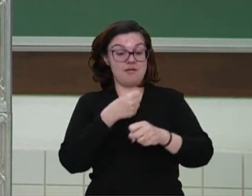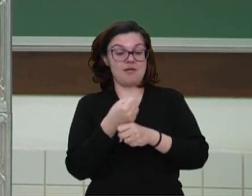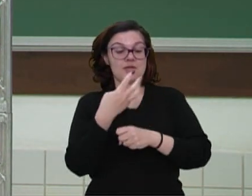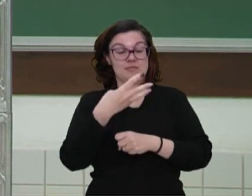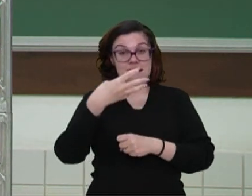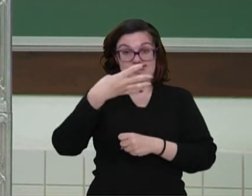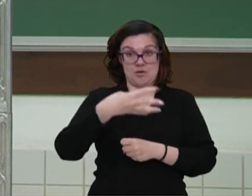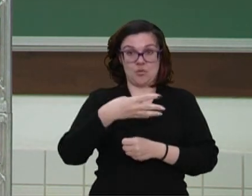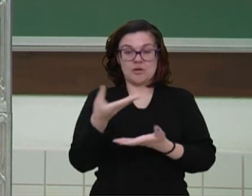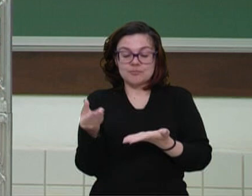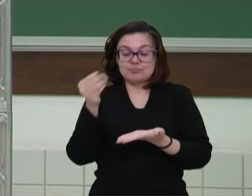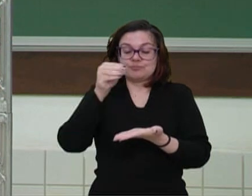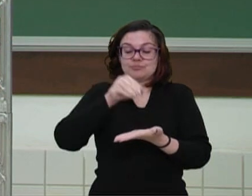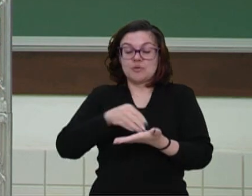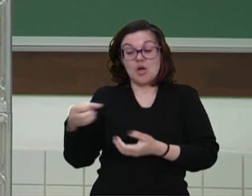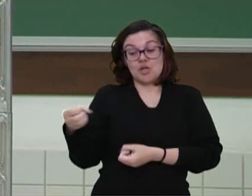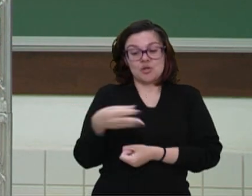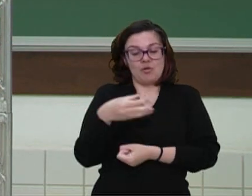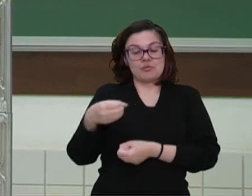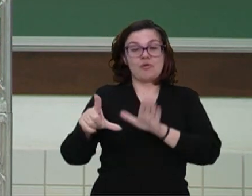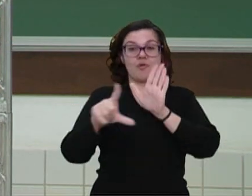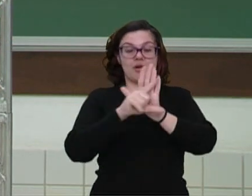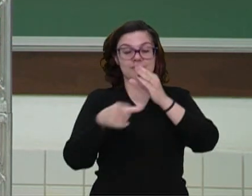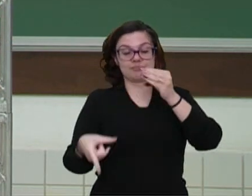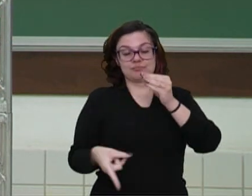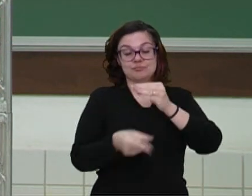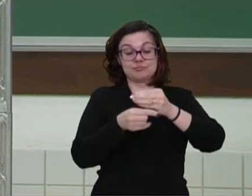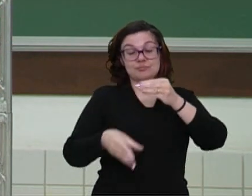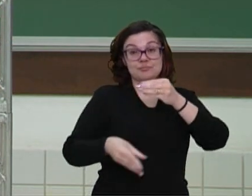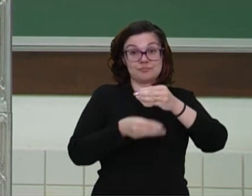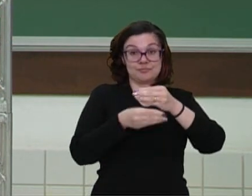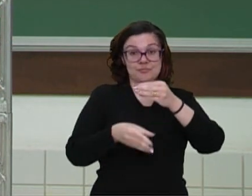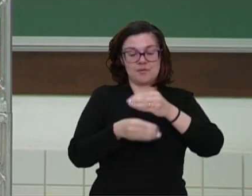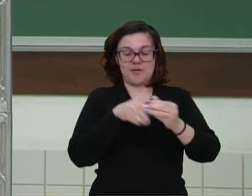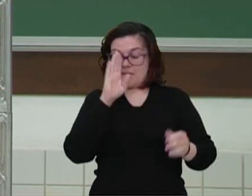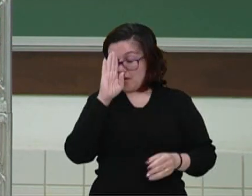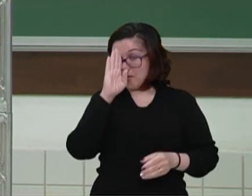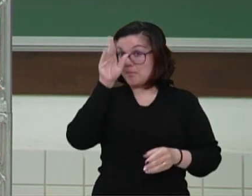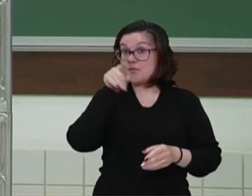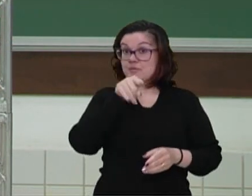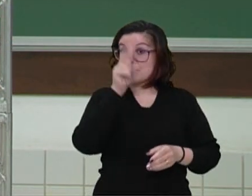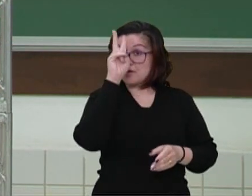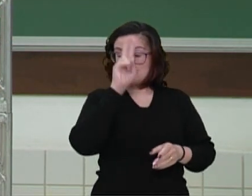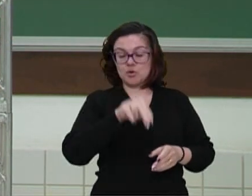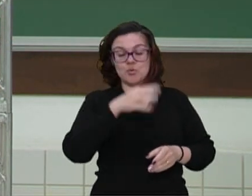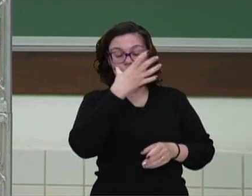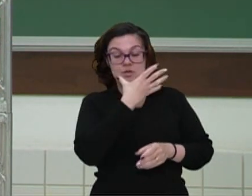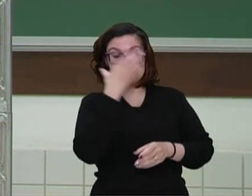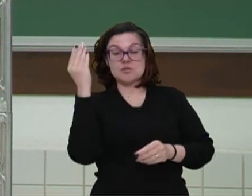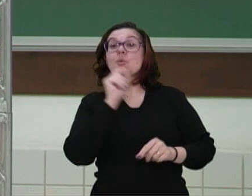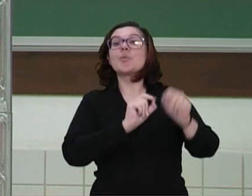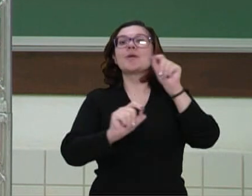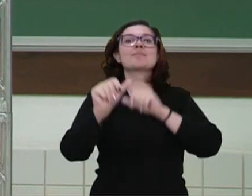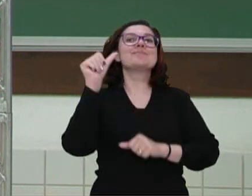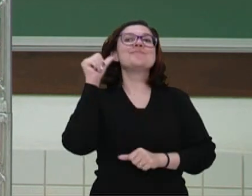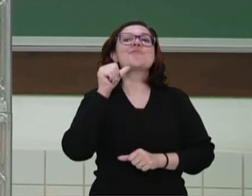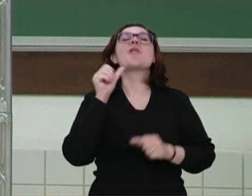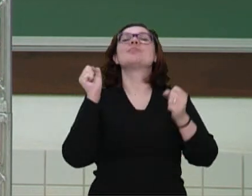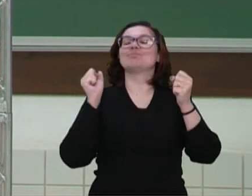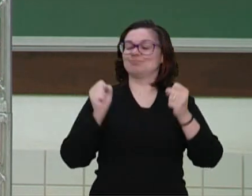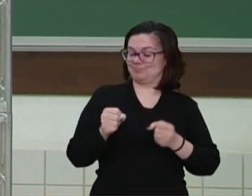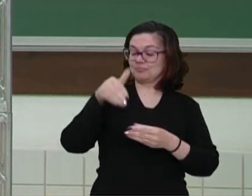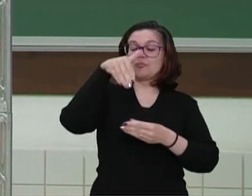foram incluídas na Carta de 1934. A principal delas, para você nunca se esquecer, o voto feminino.